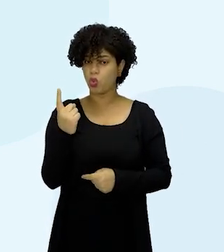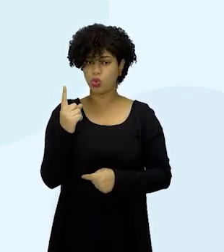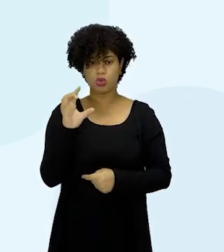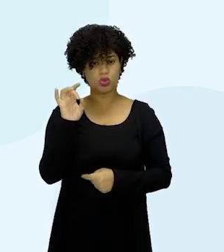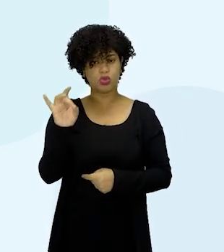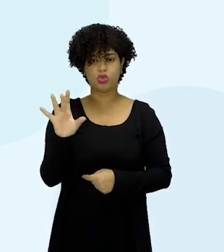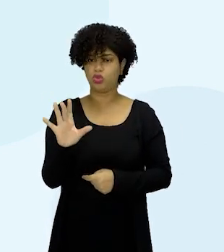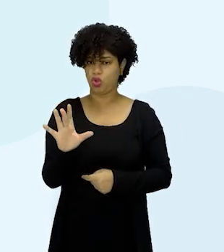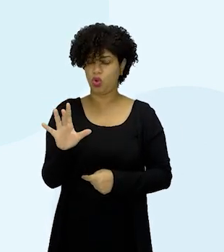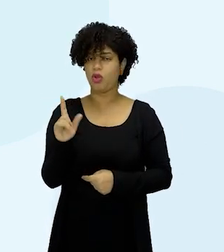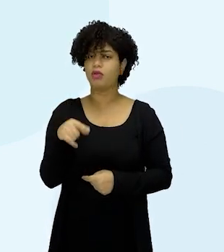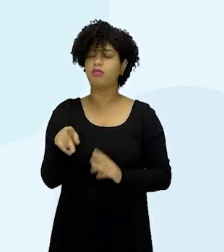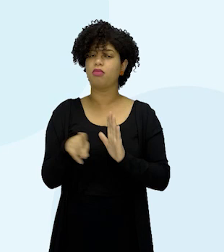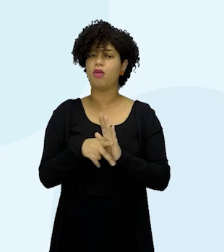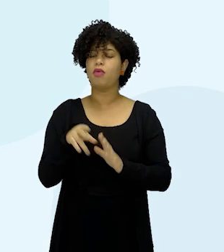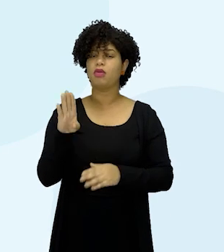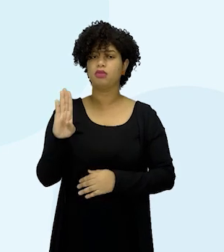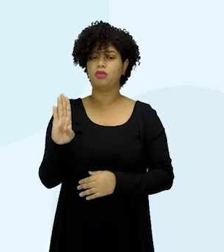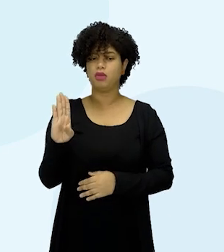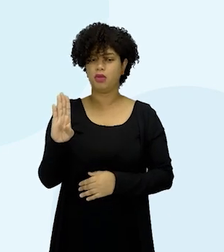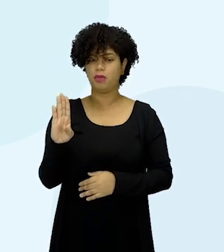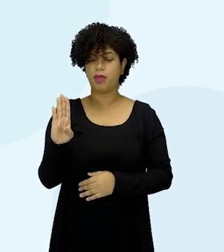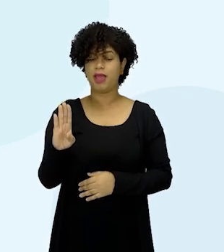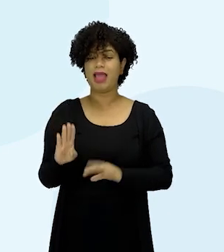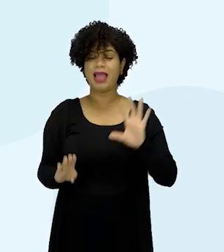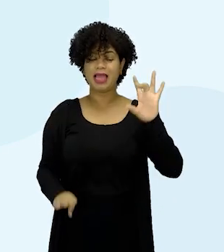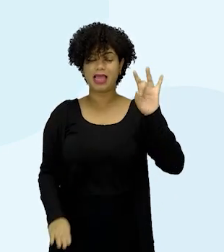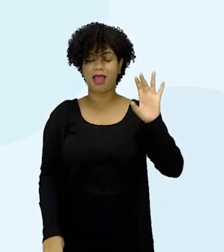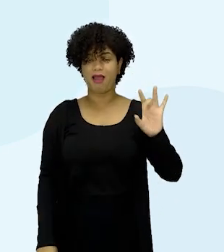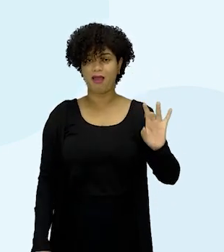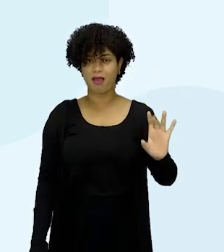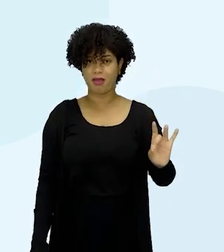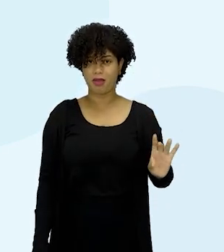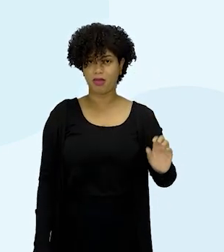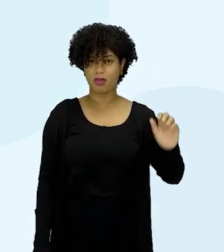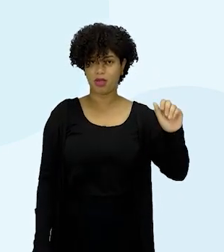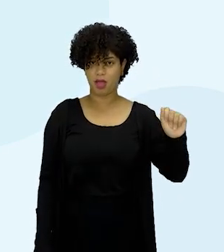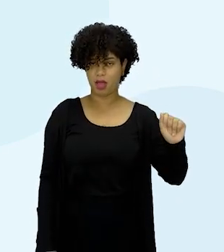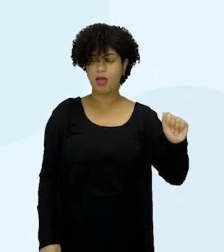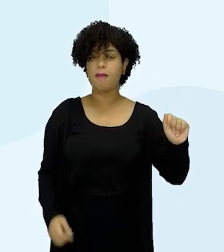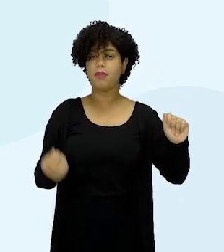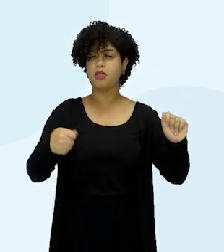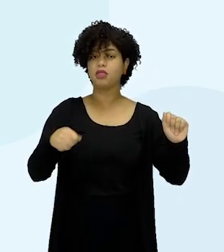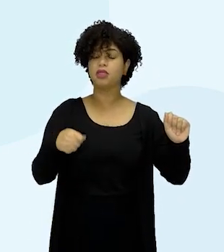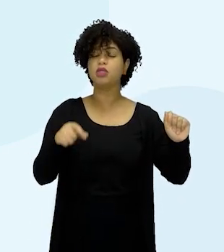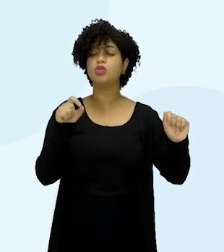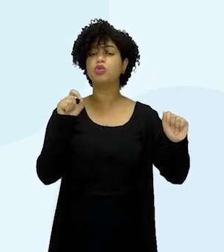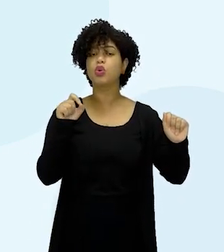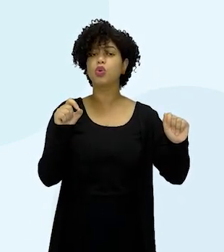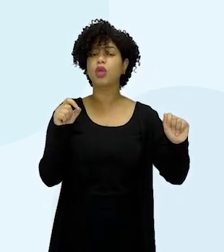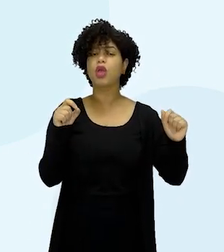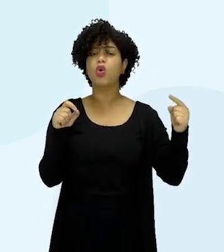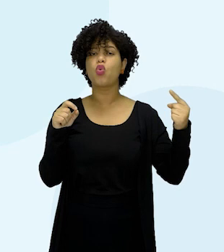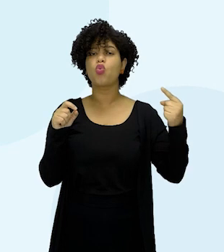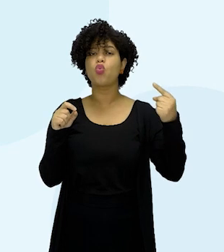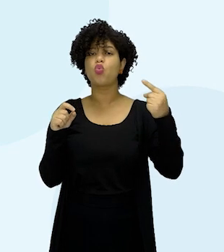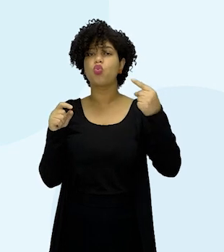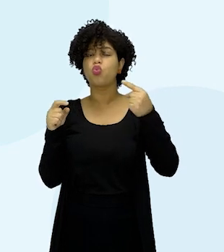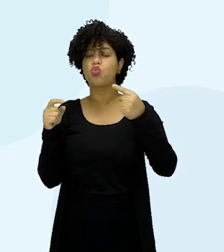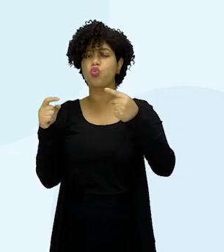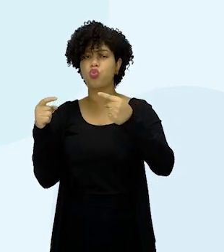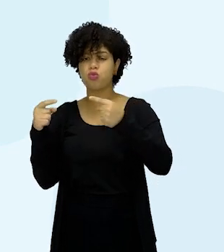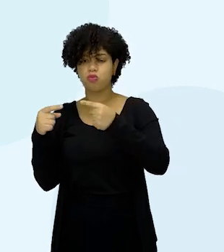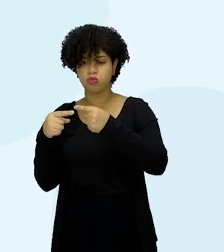único elemento do conjunto B. Cada elemento se associa a um único, ou seja, todos os elementos x1,